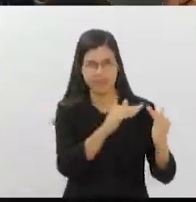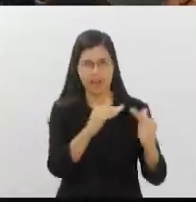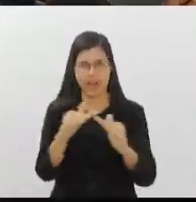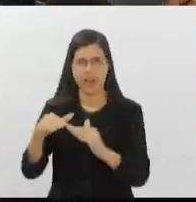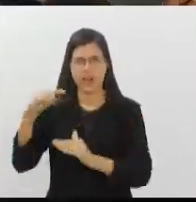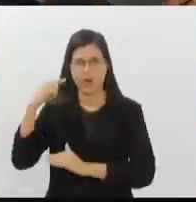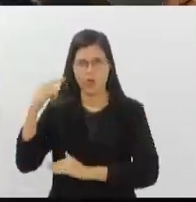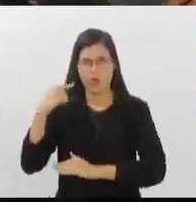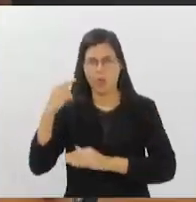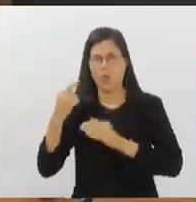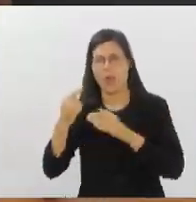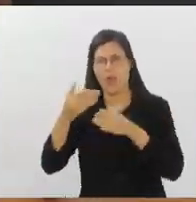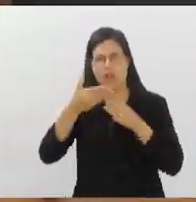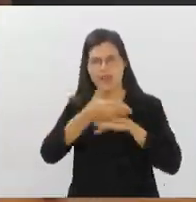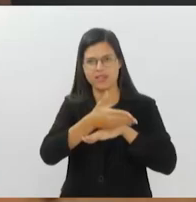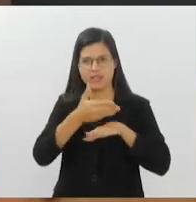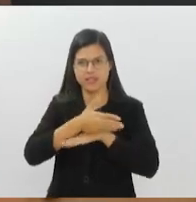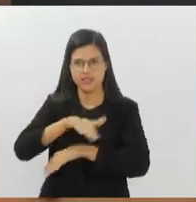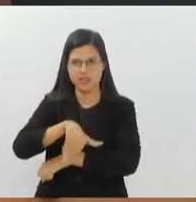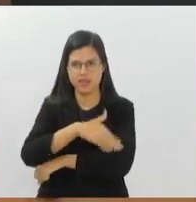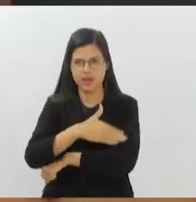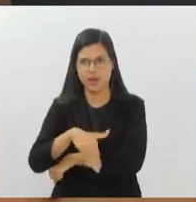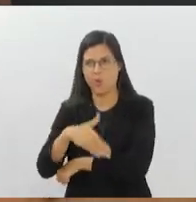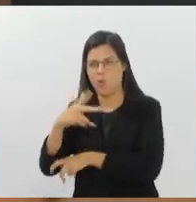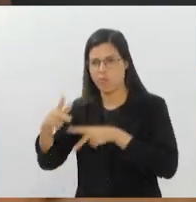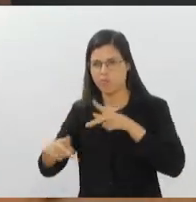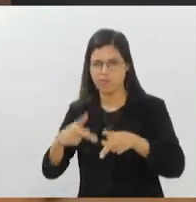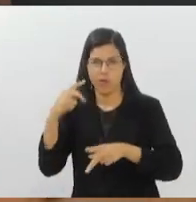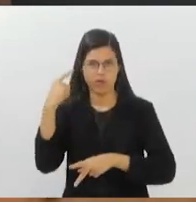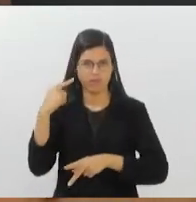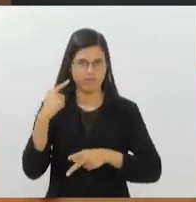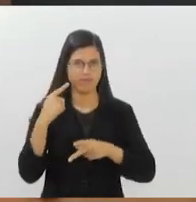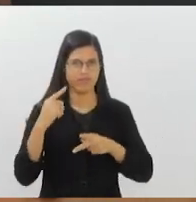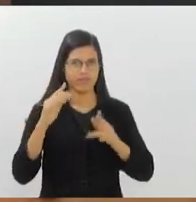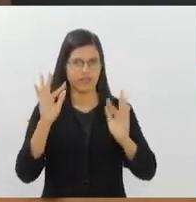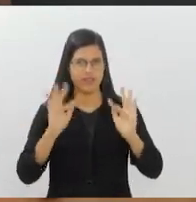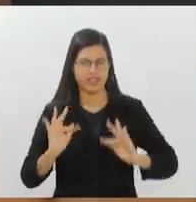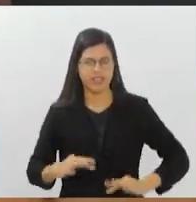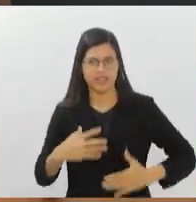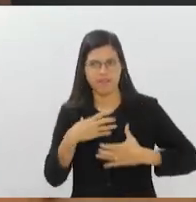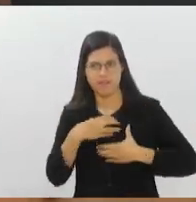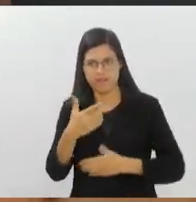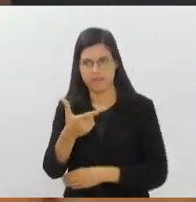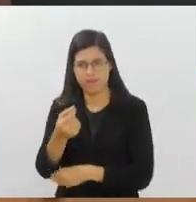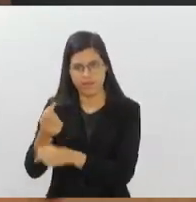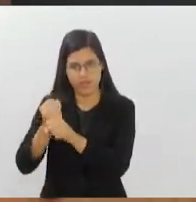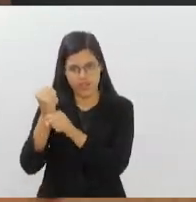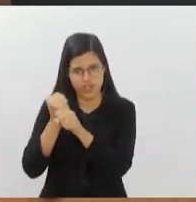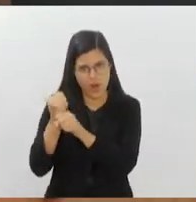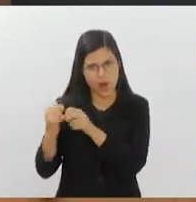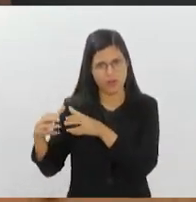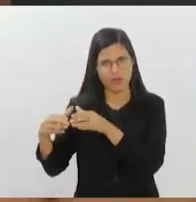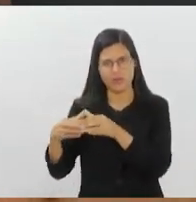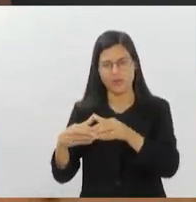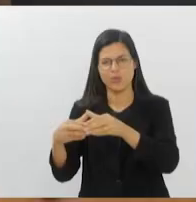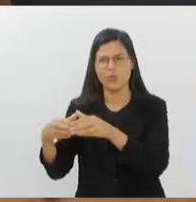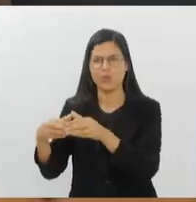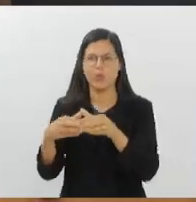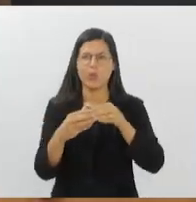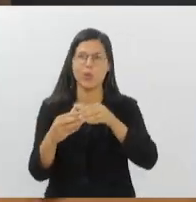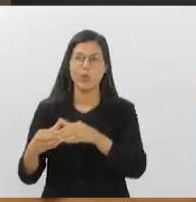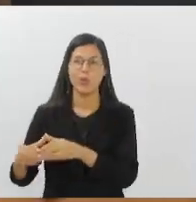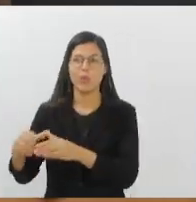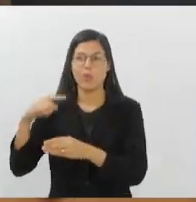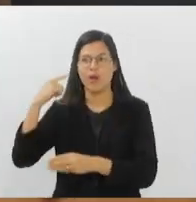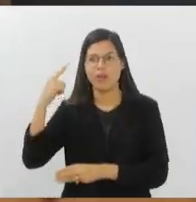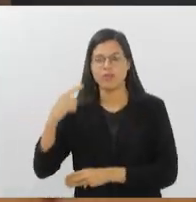rua. O povo endoida de felicidade. São 20 anos de loucura suburbana. É a